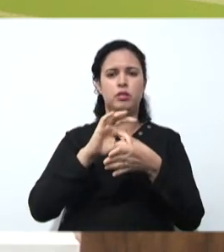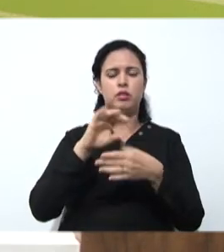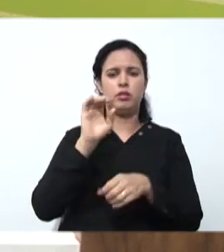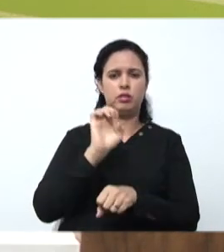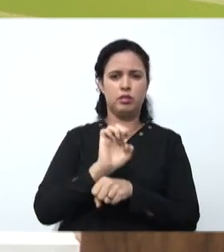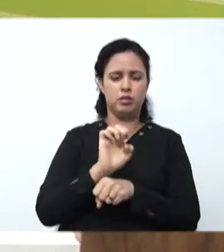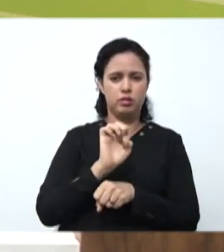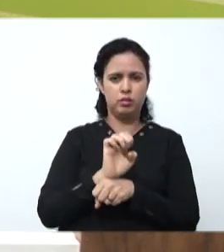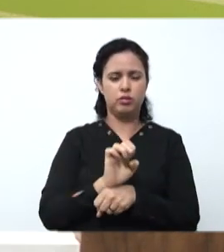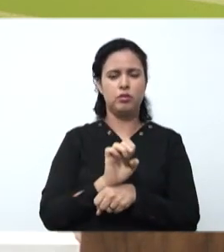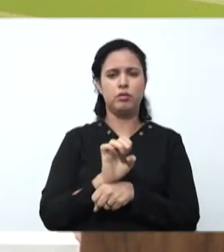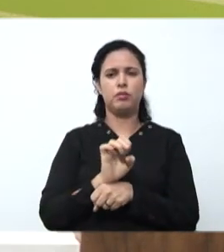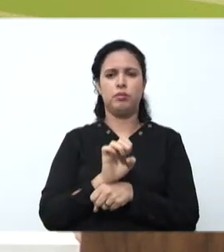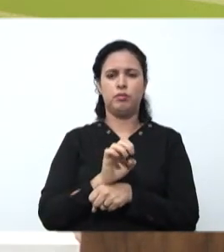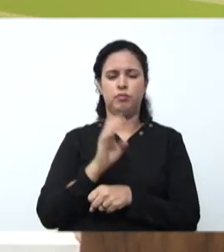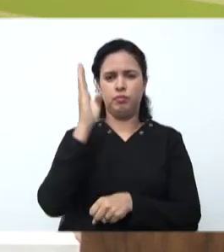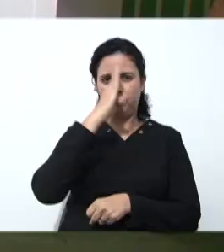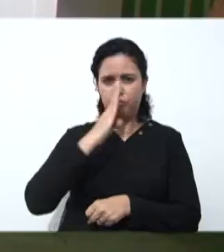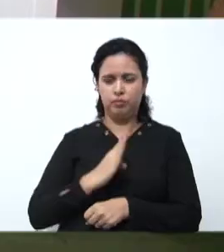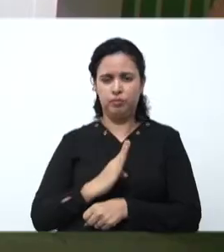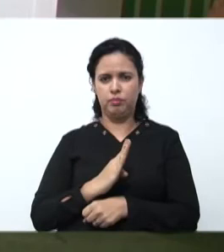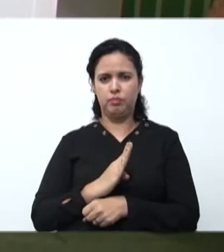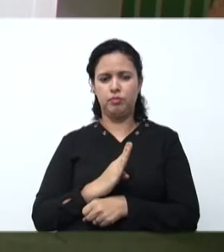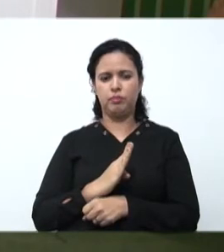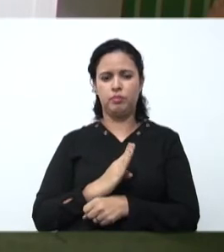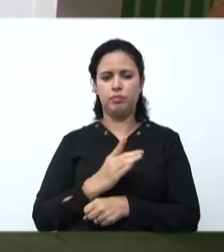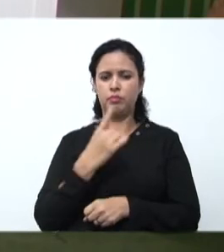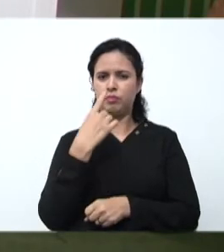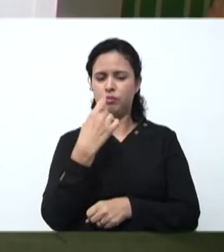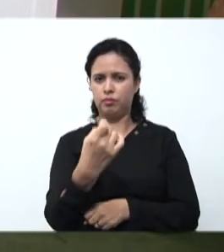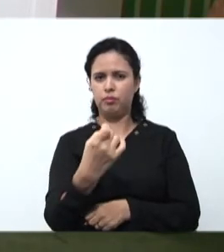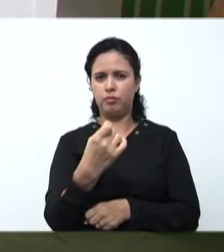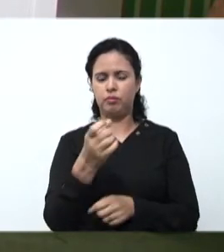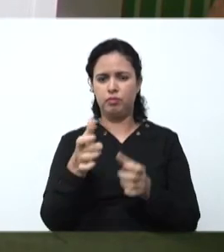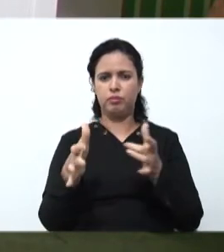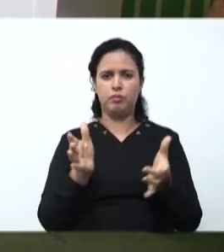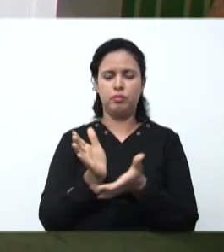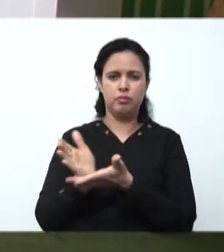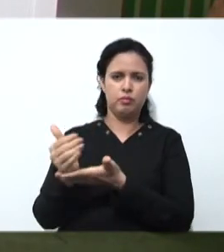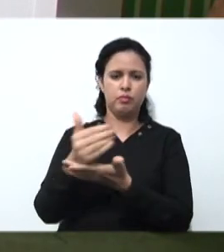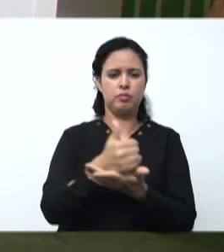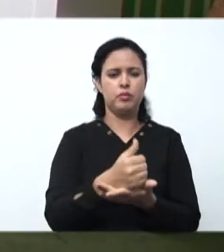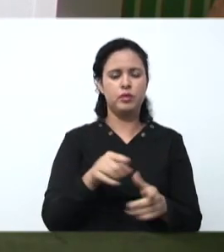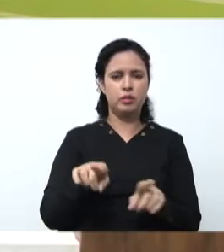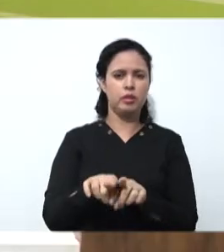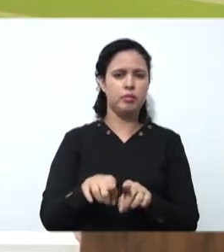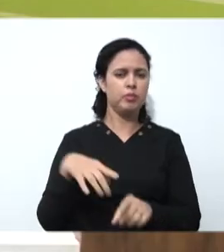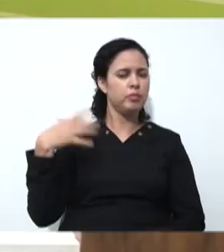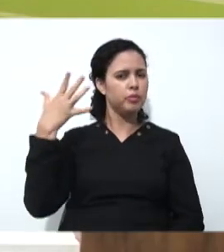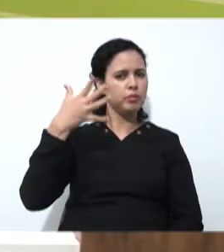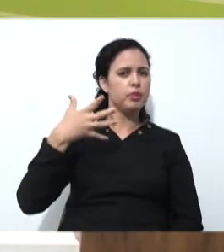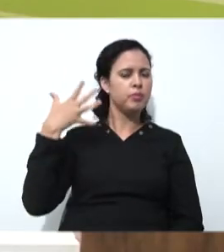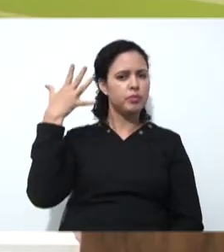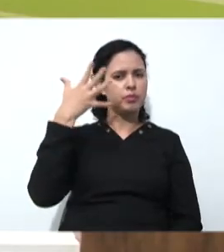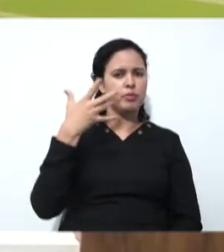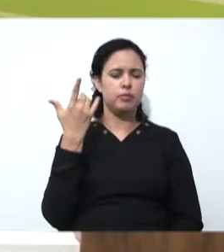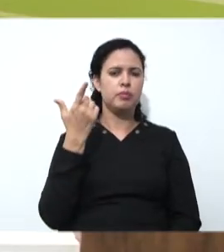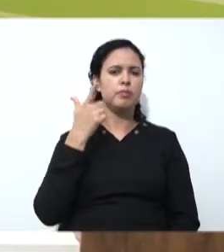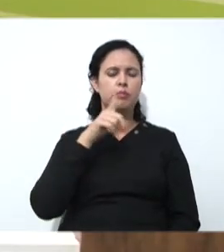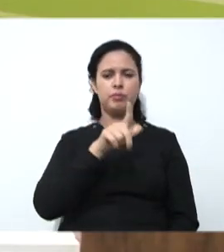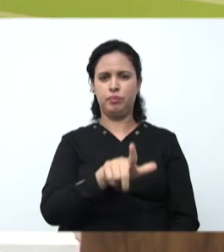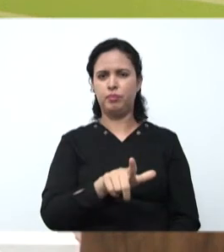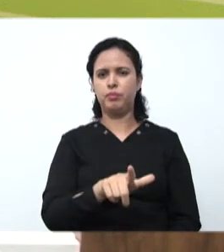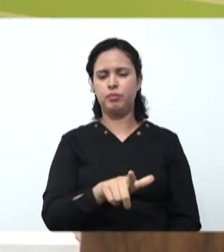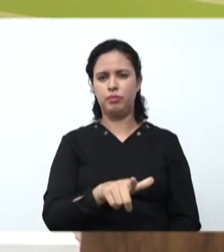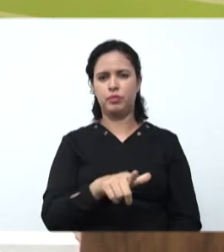do Movimento Nacional dos Catadores de Materiais Recicláveis, e ele é um dos grandes palestrantes do tema, né? Ele é convidado para